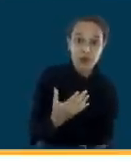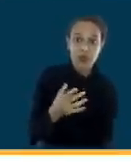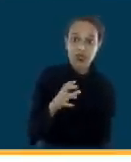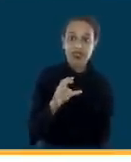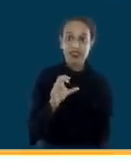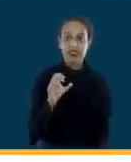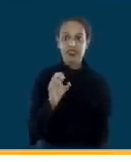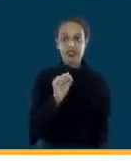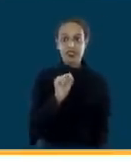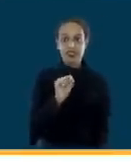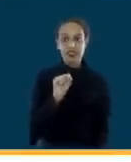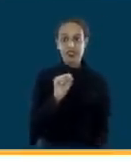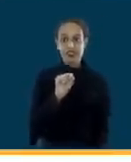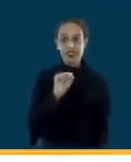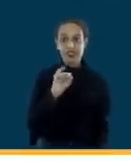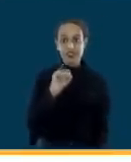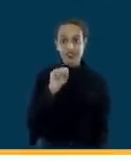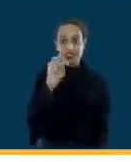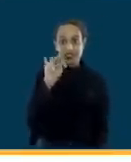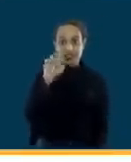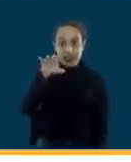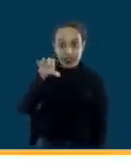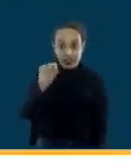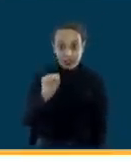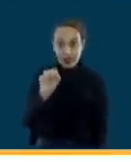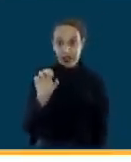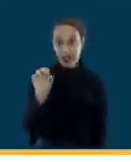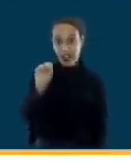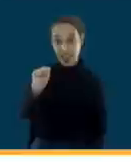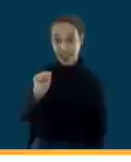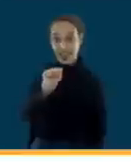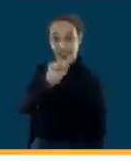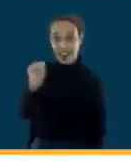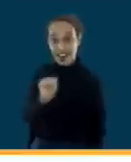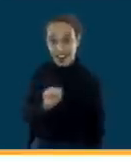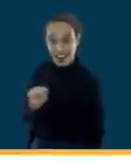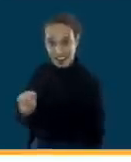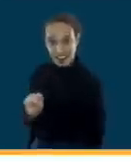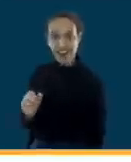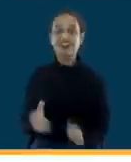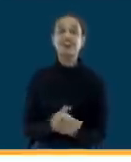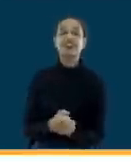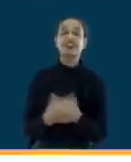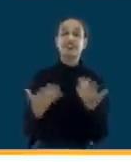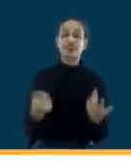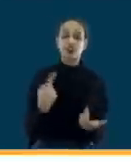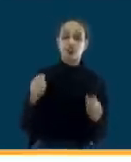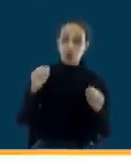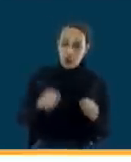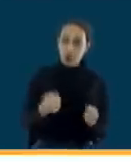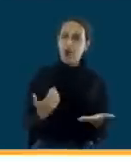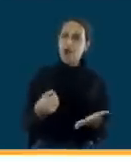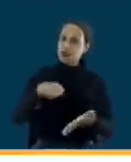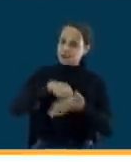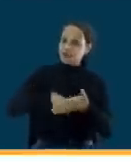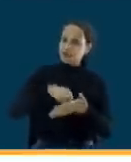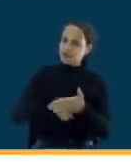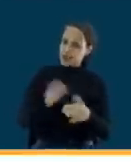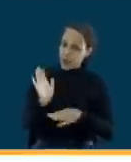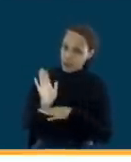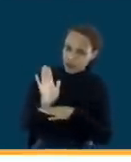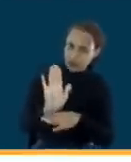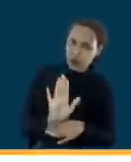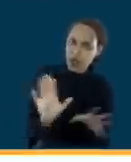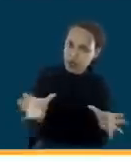gostaria de dizer que é muito importante que a gente se coloque na defesa dessas instituições para que elas possam